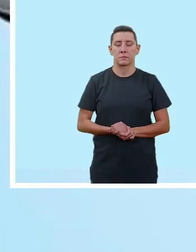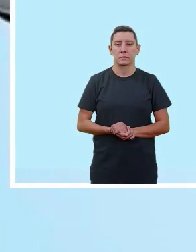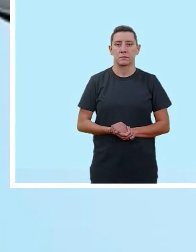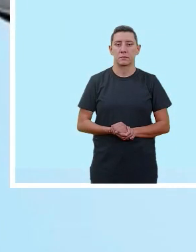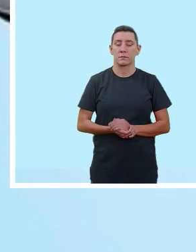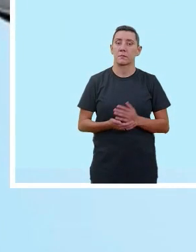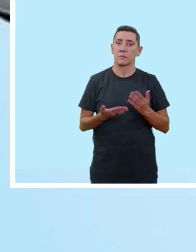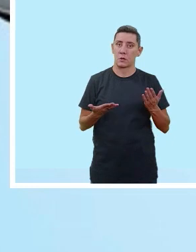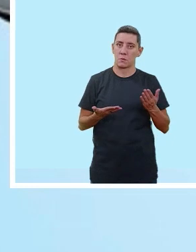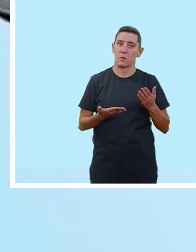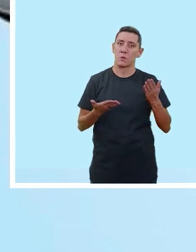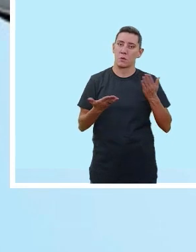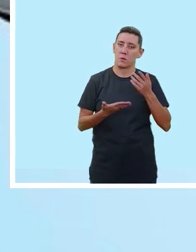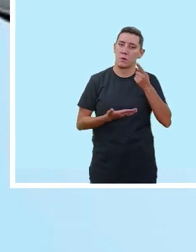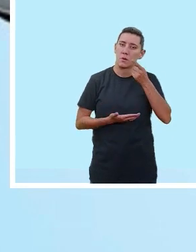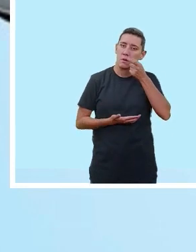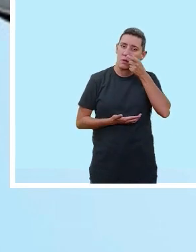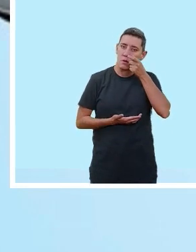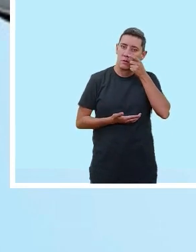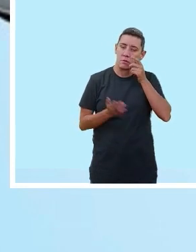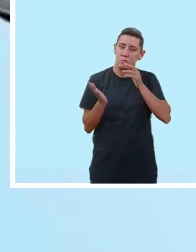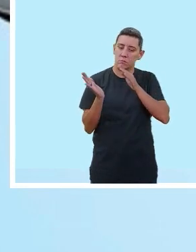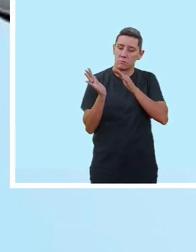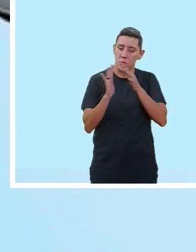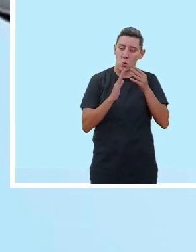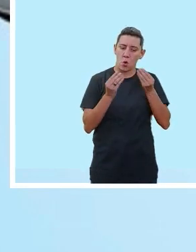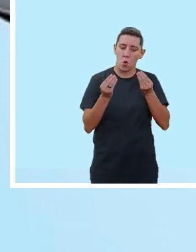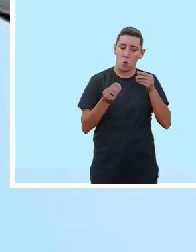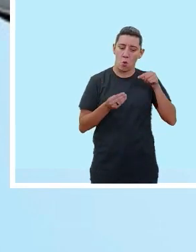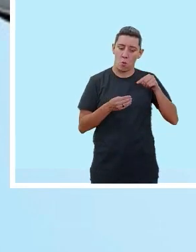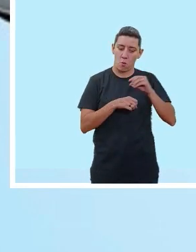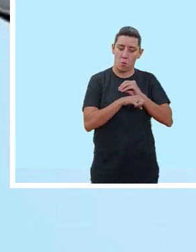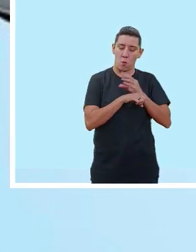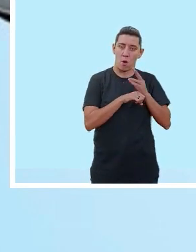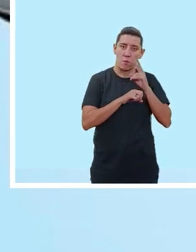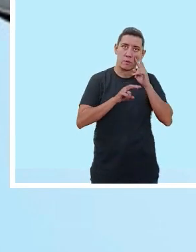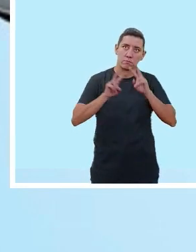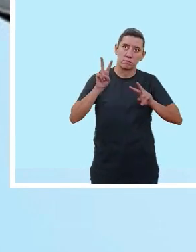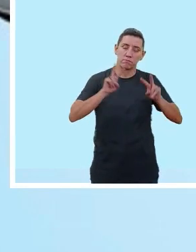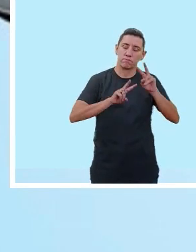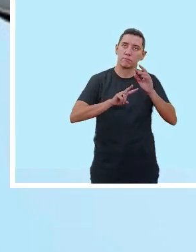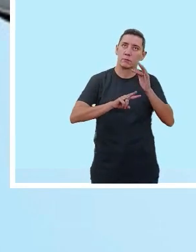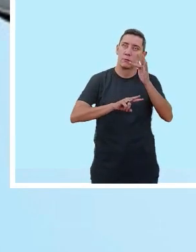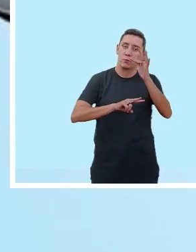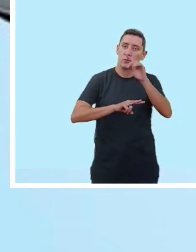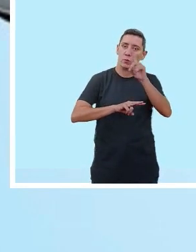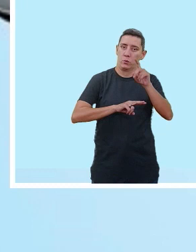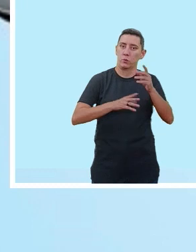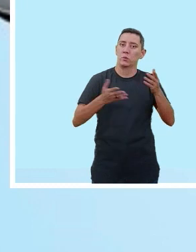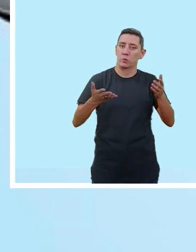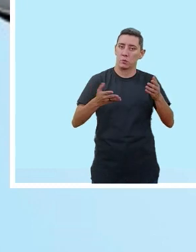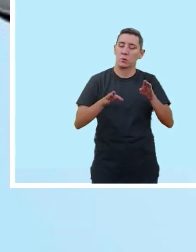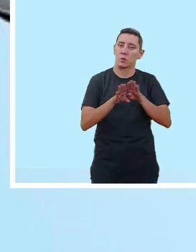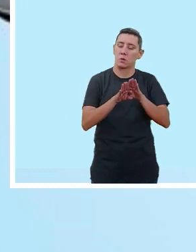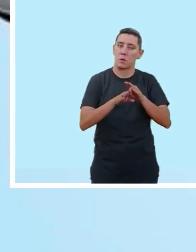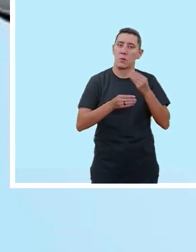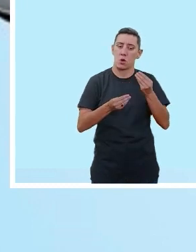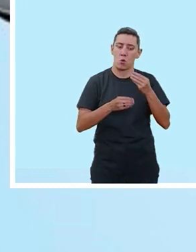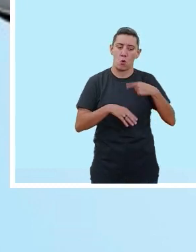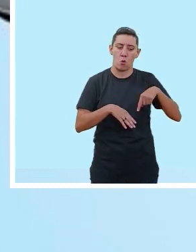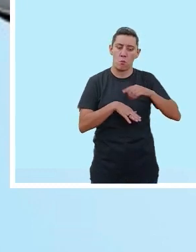Bom, aqui nós tivemos um pouco da visão da Huawei, né? E como nós trabalhamos na questão da neutralidade de